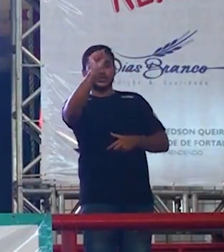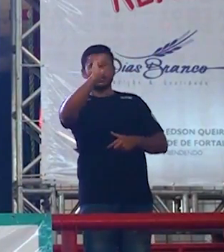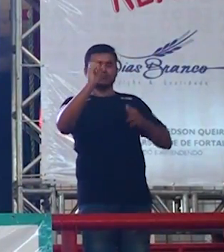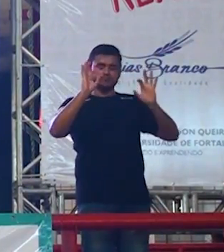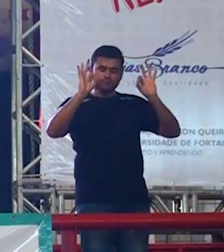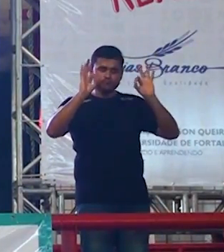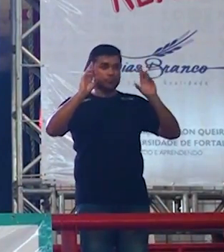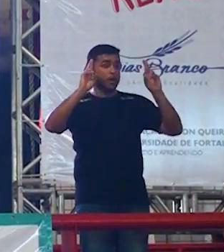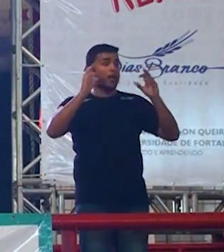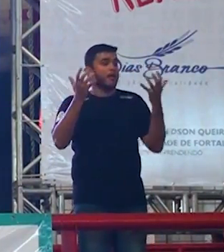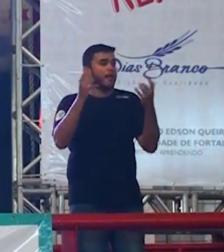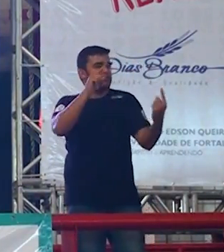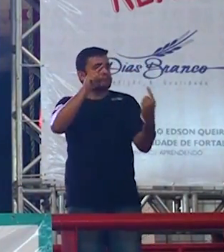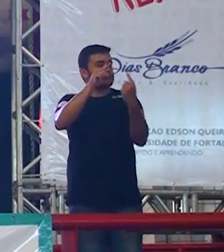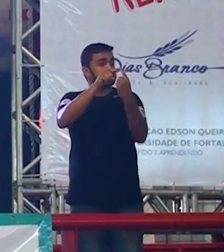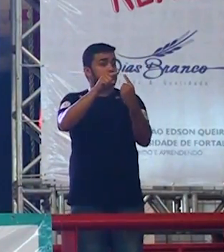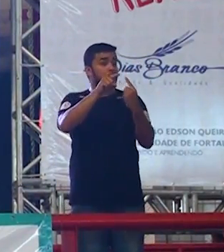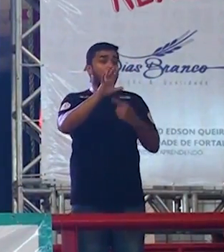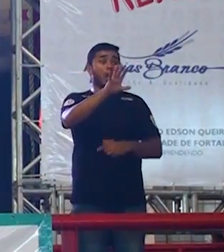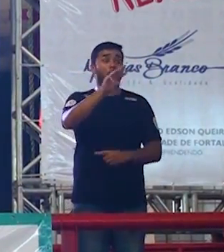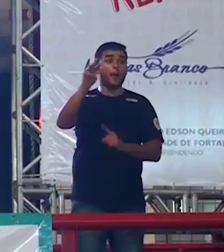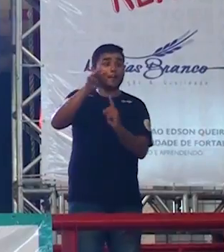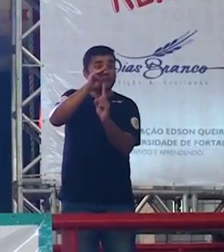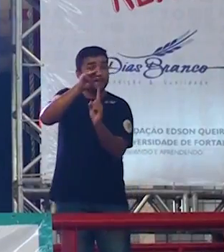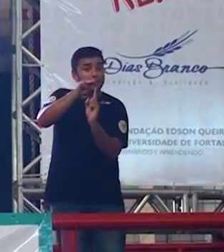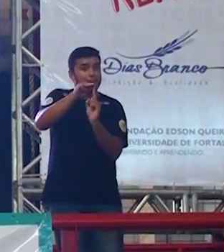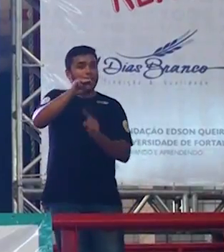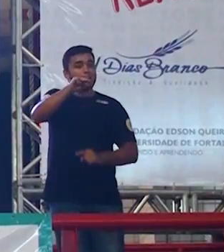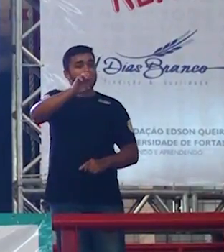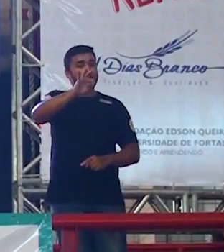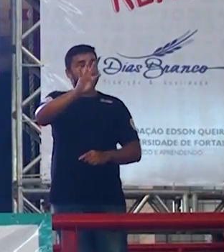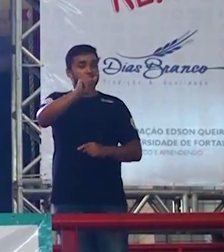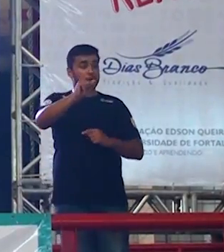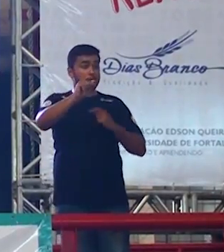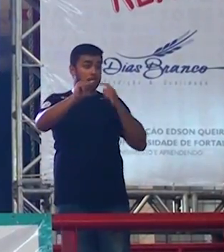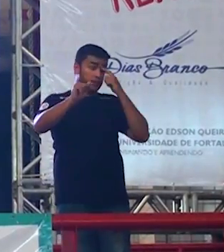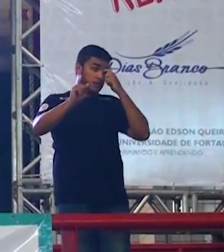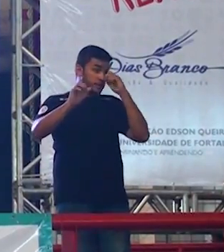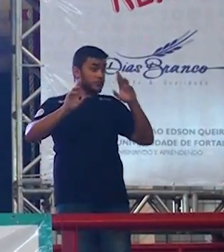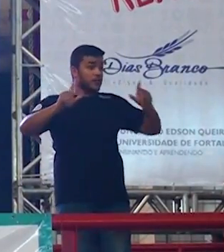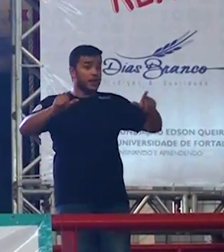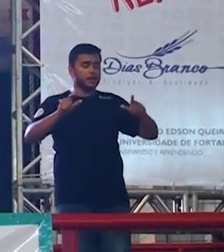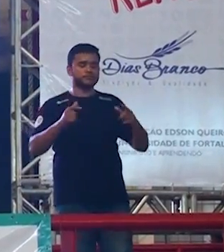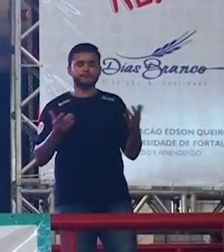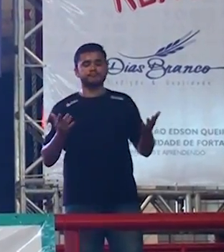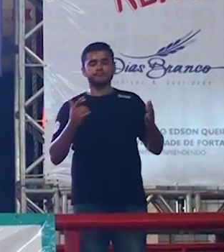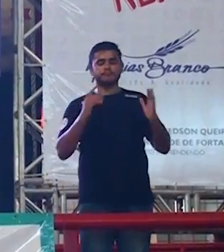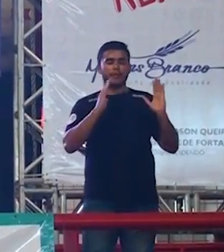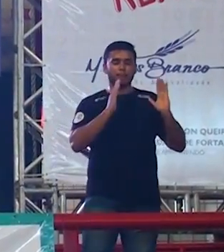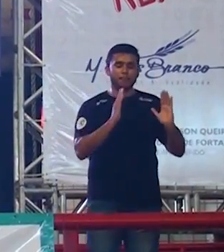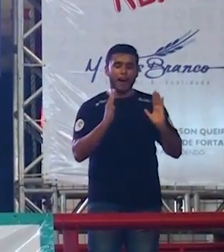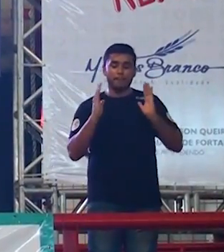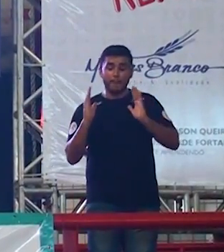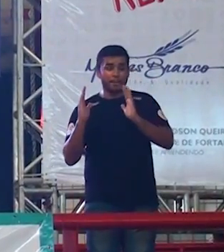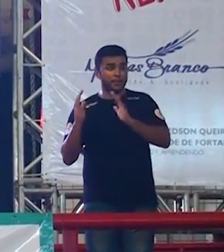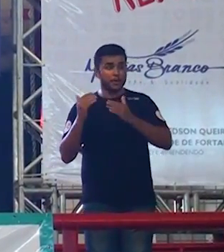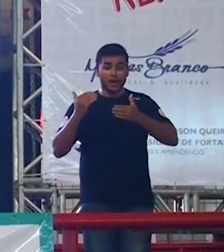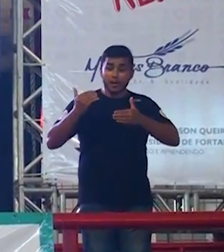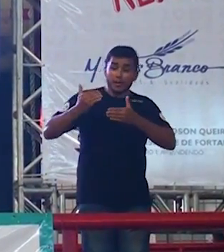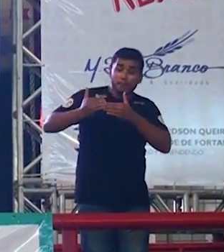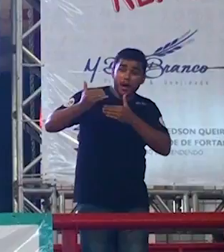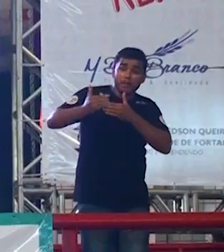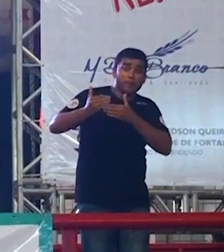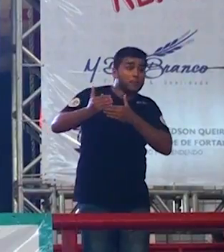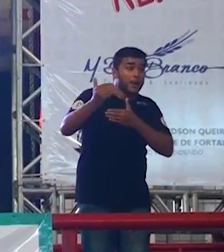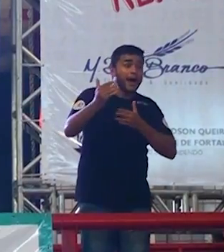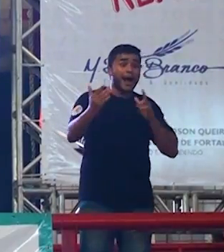objetivo. O que é uma meta? É você dizer quais são os passos que você vai ter